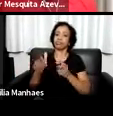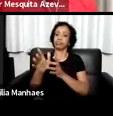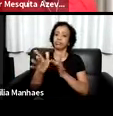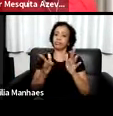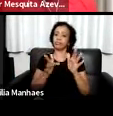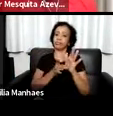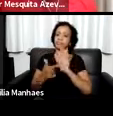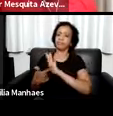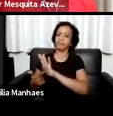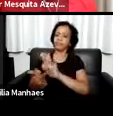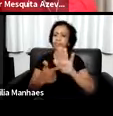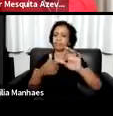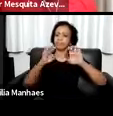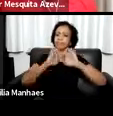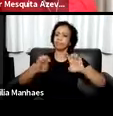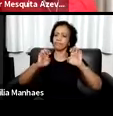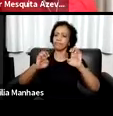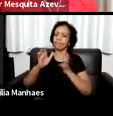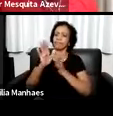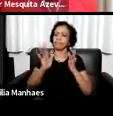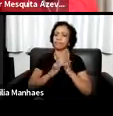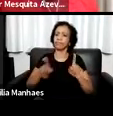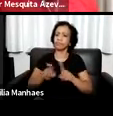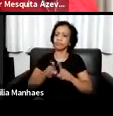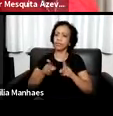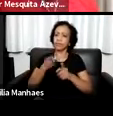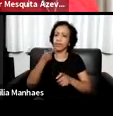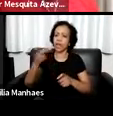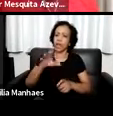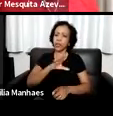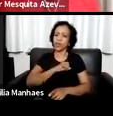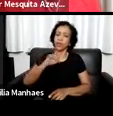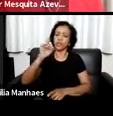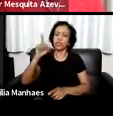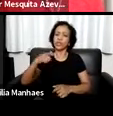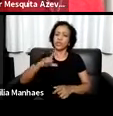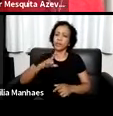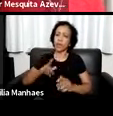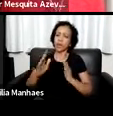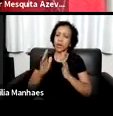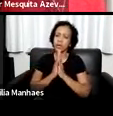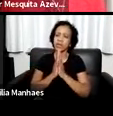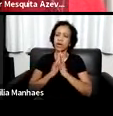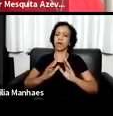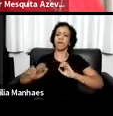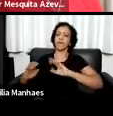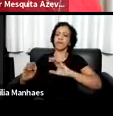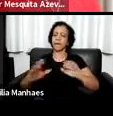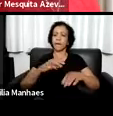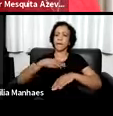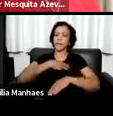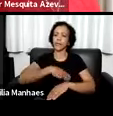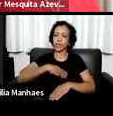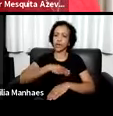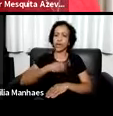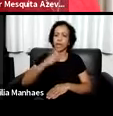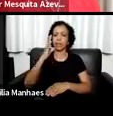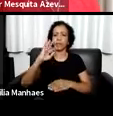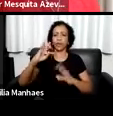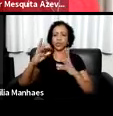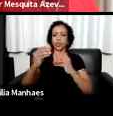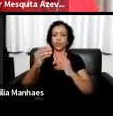grande mobilização que temos realizado em oração, investimento missionário para a glória de Deus. Amém,